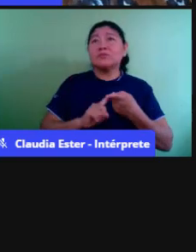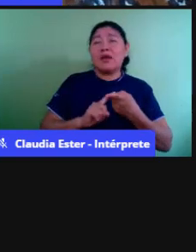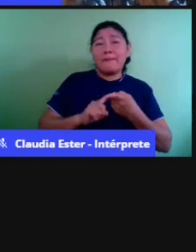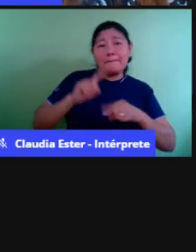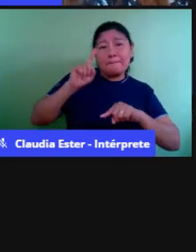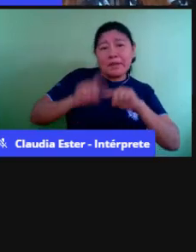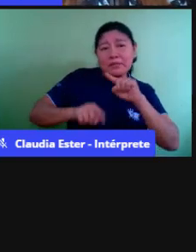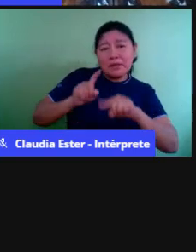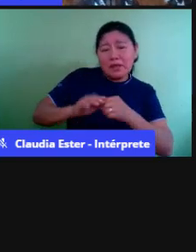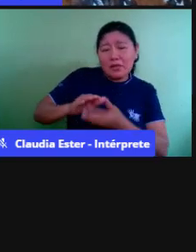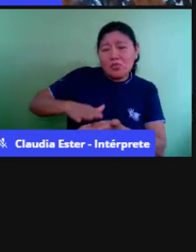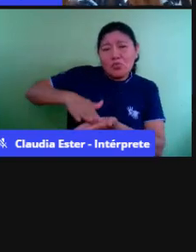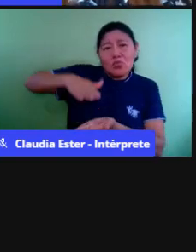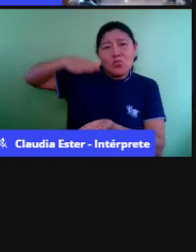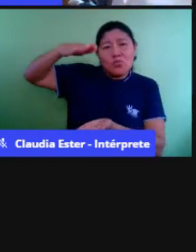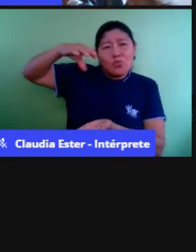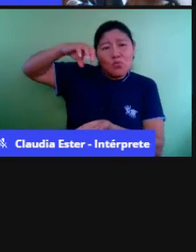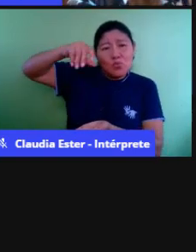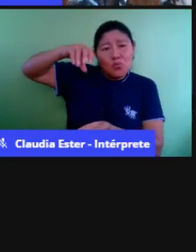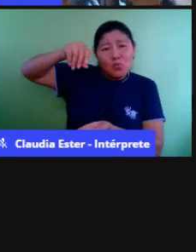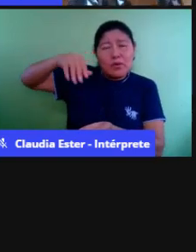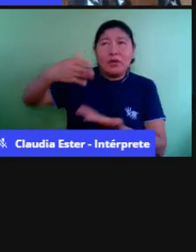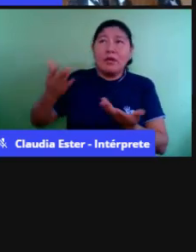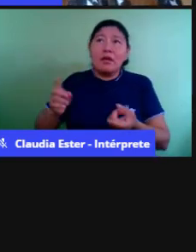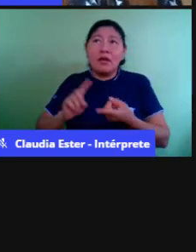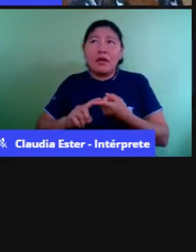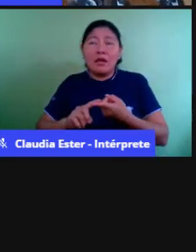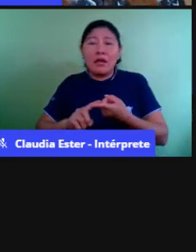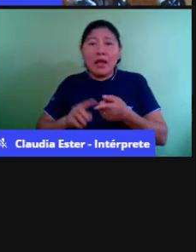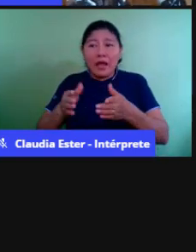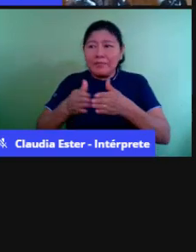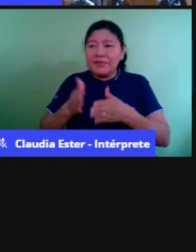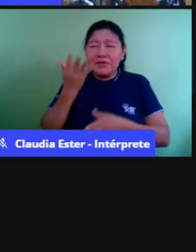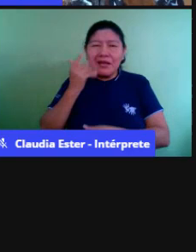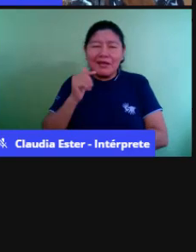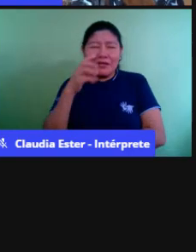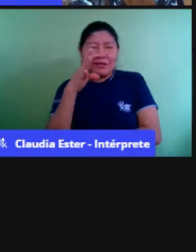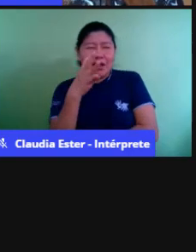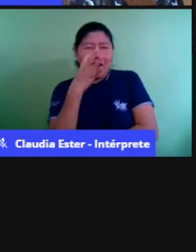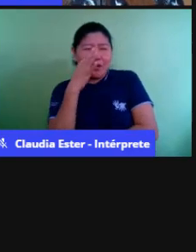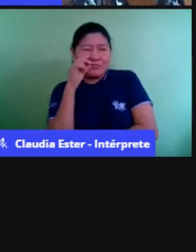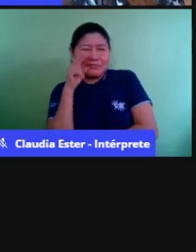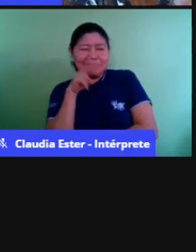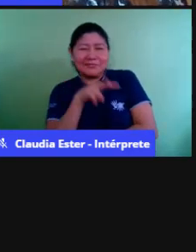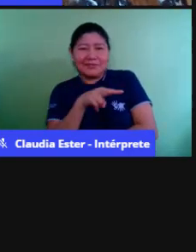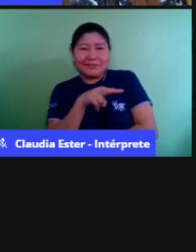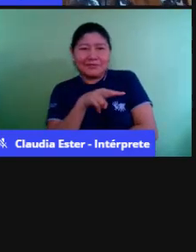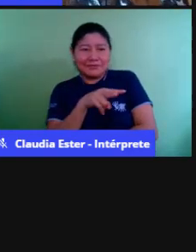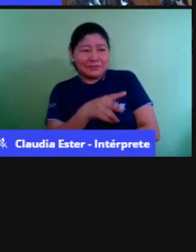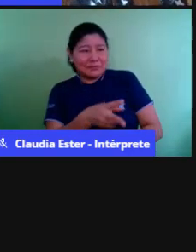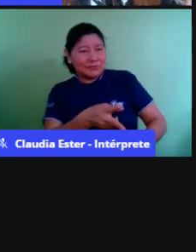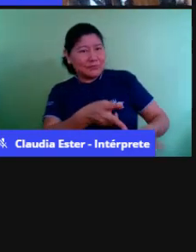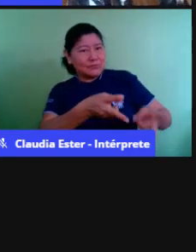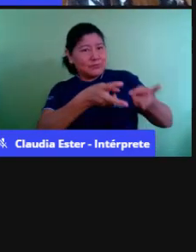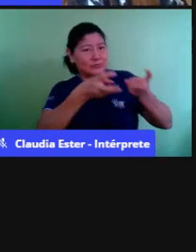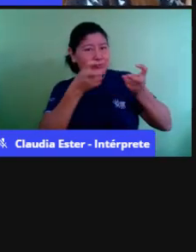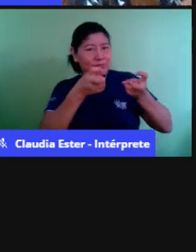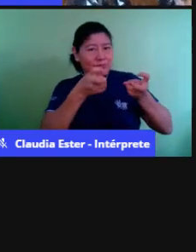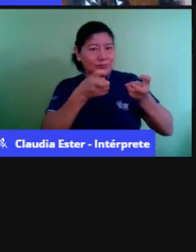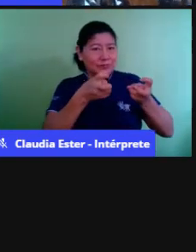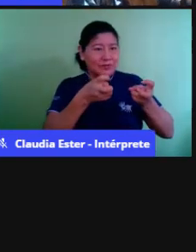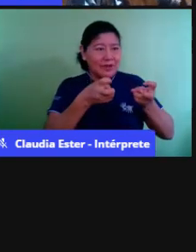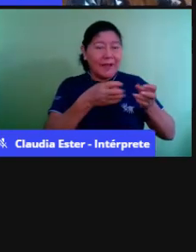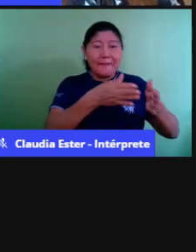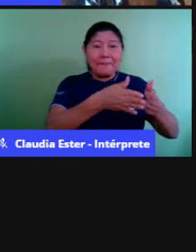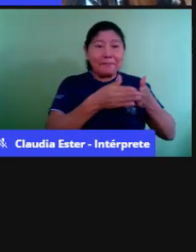E pedir para que as crianças observem aquilo que está diante dos seus olhos. E aí, pedir para que essas